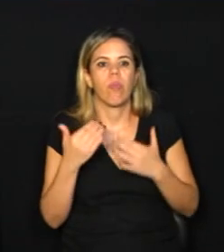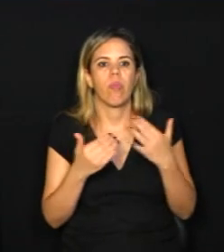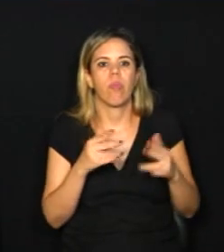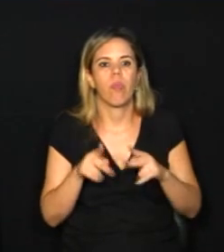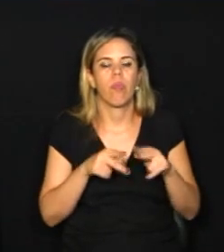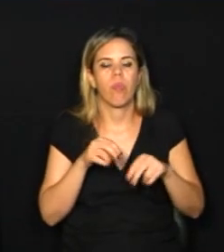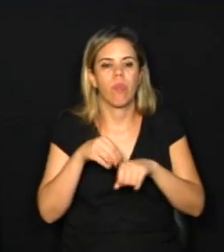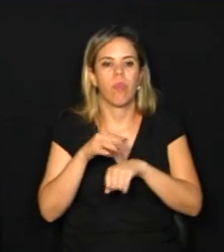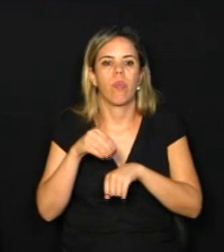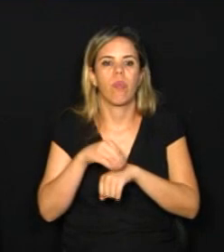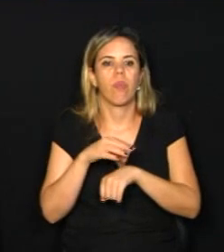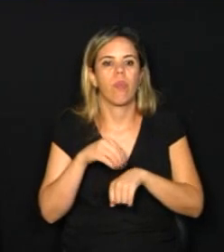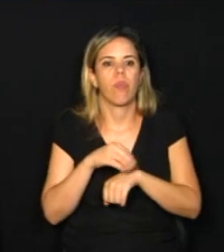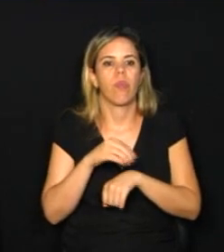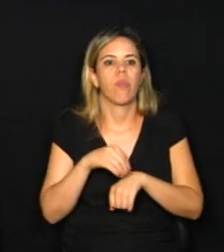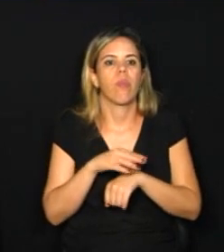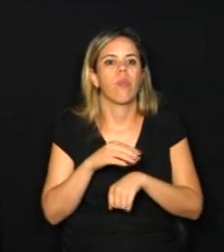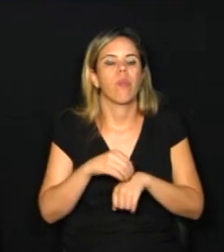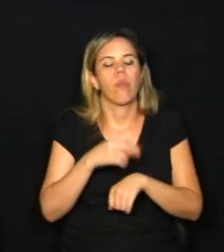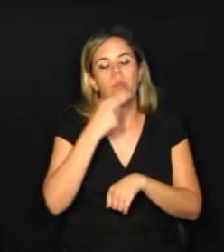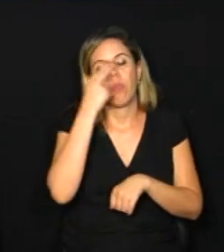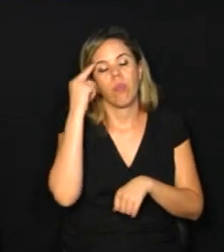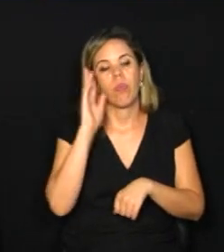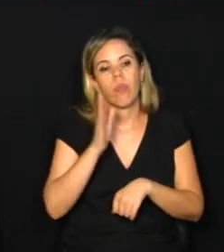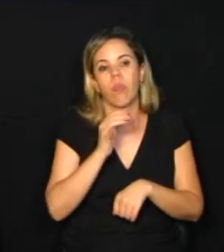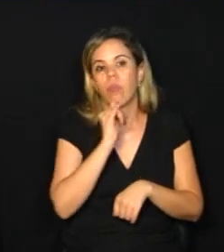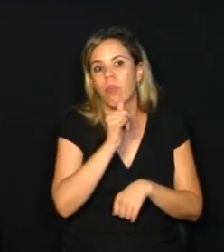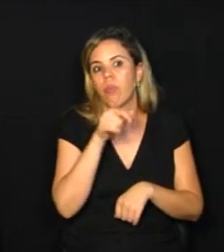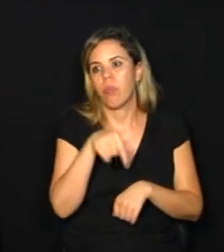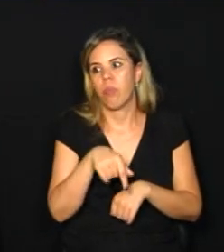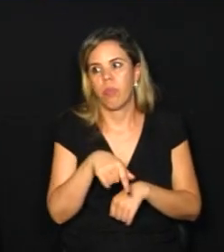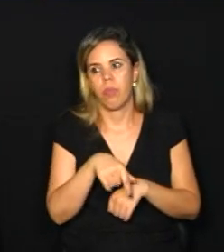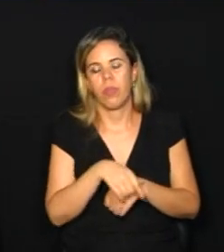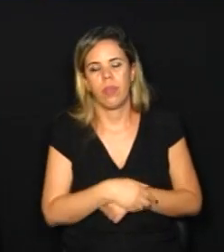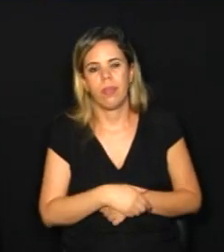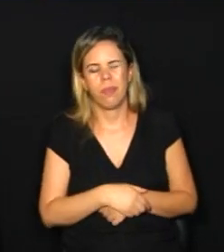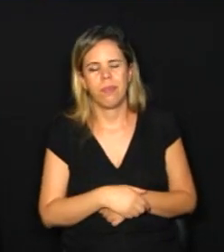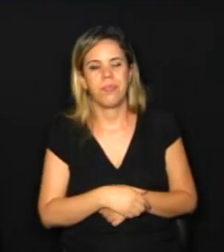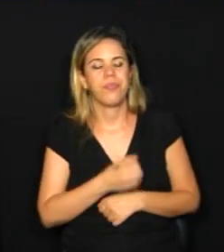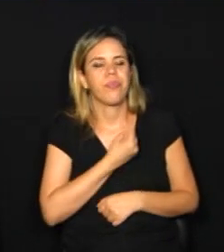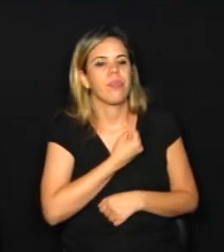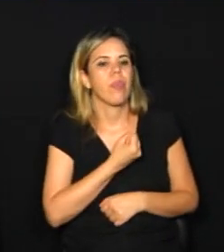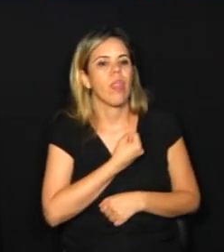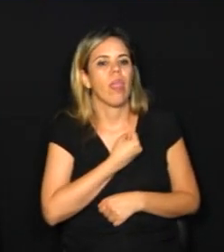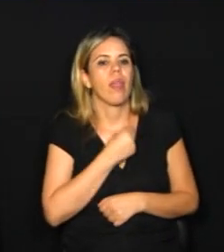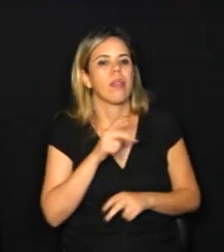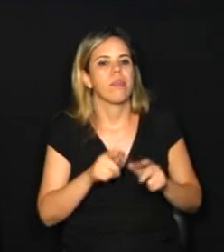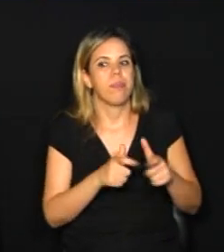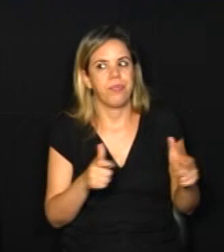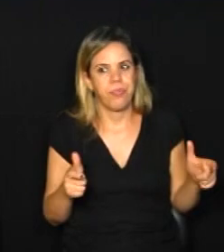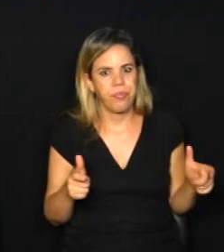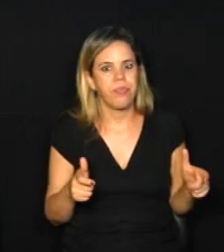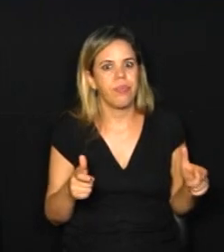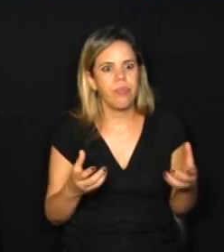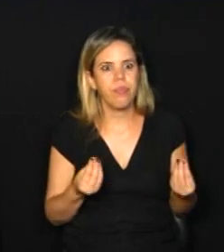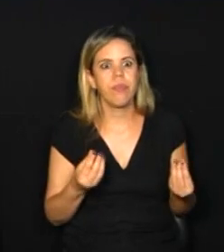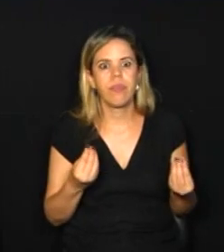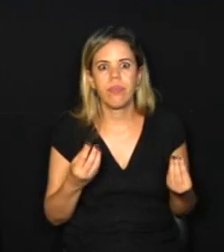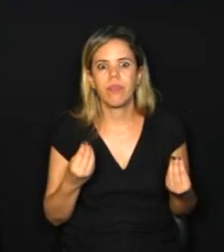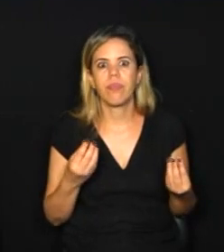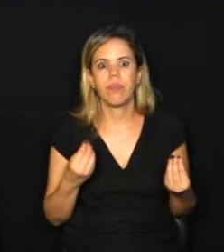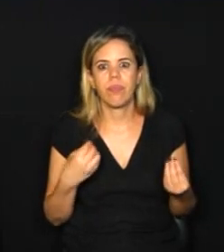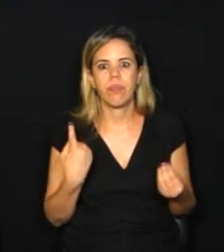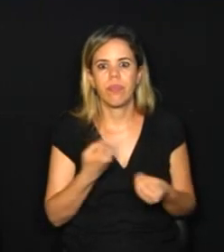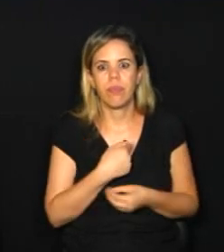questão da transmissão, que inclusive o Gabriel já mencionou aí no número de casos que vem aumentando muito,